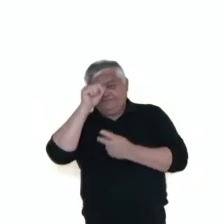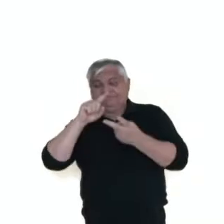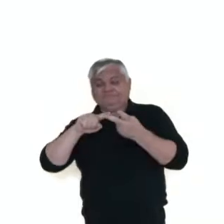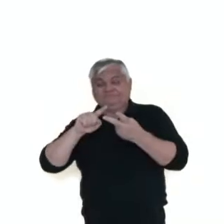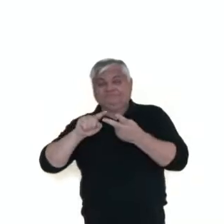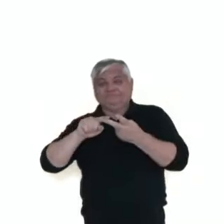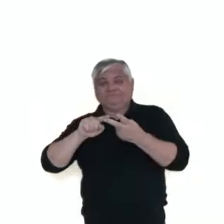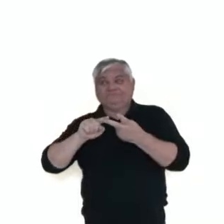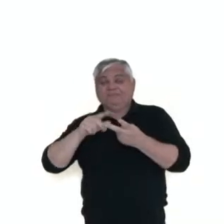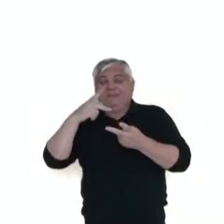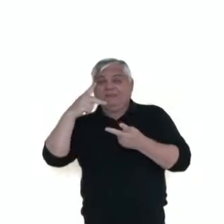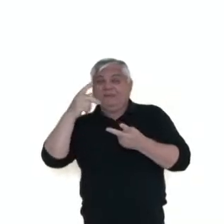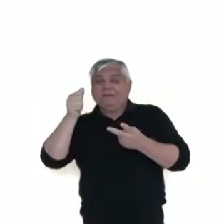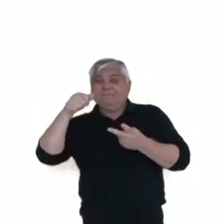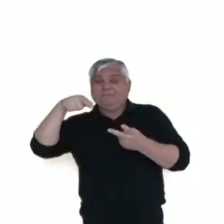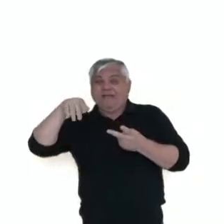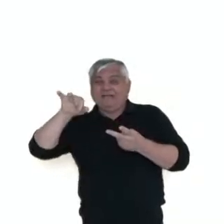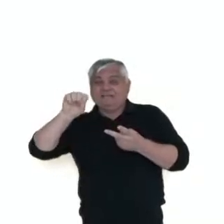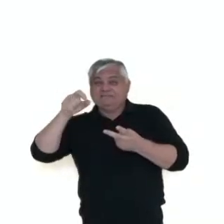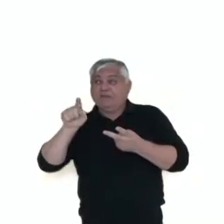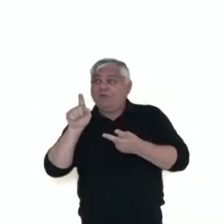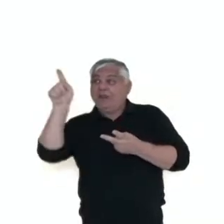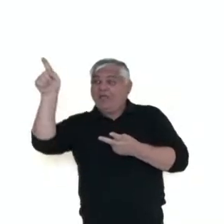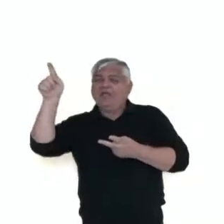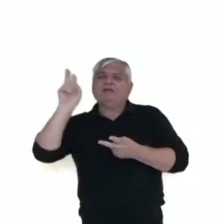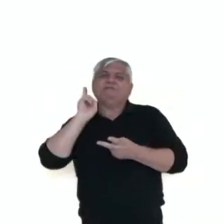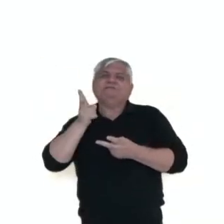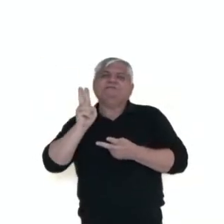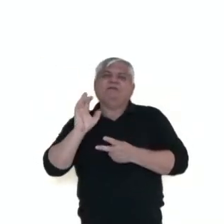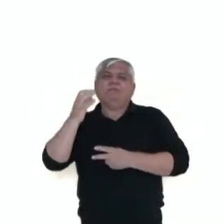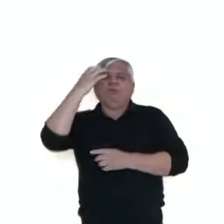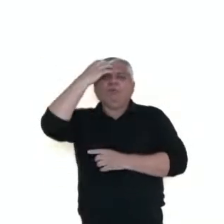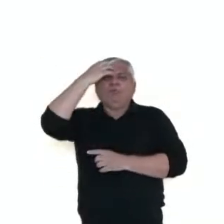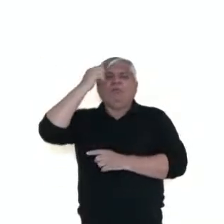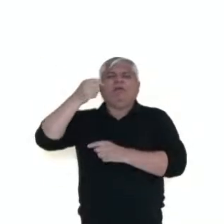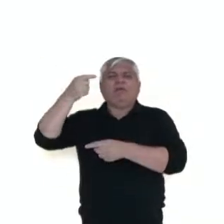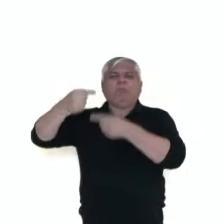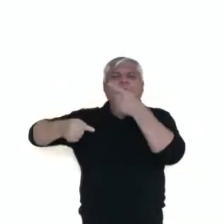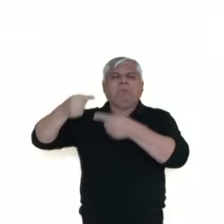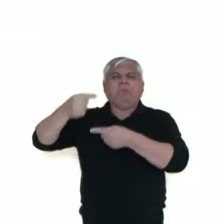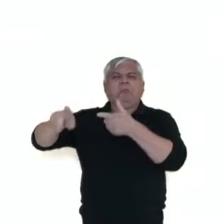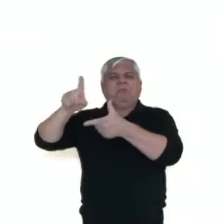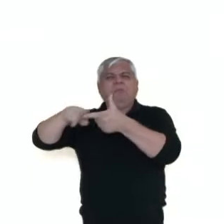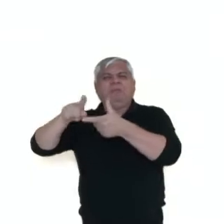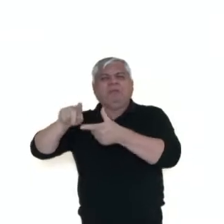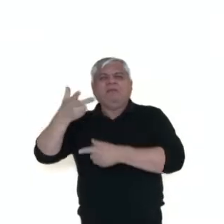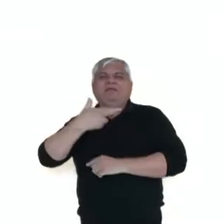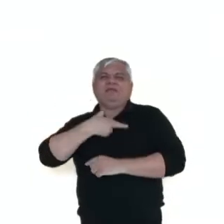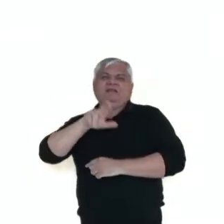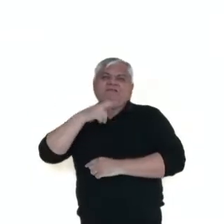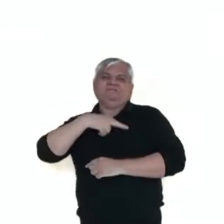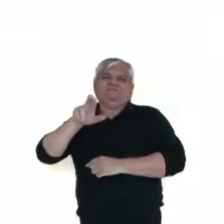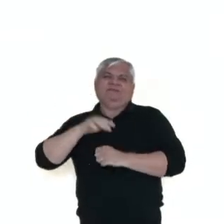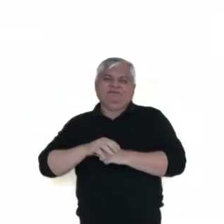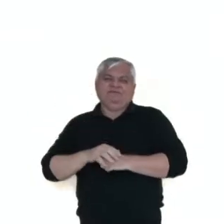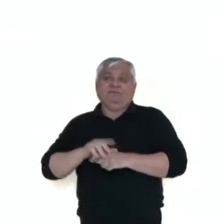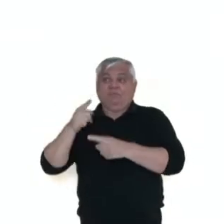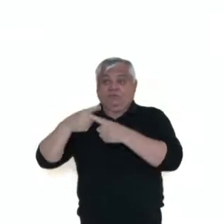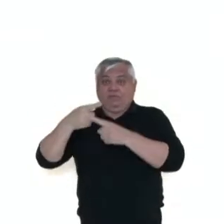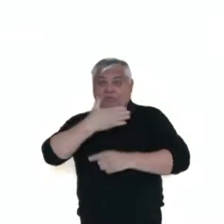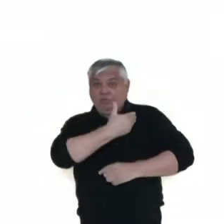a região foi palco de conflitos envolvendo muçulmanos, cerca de 80% da população, e os governantes hindus,